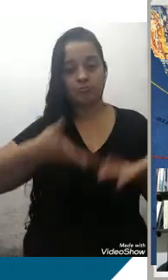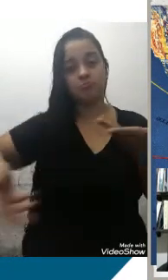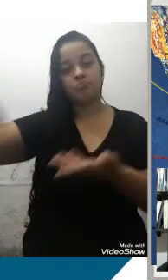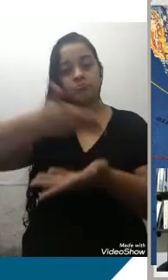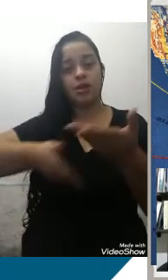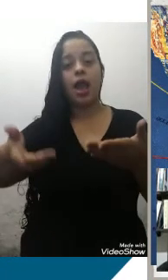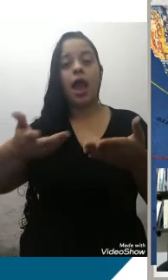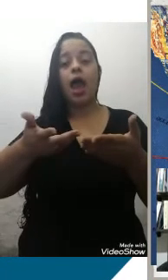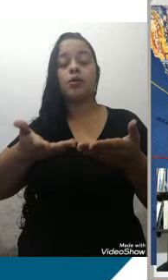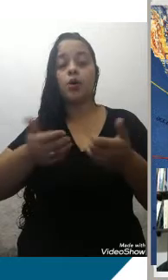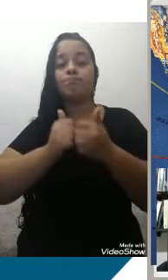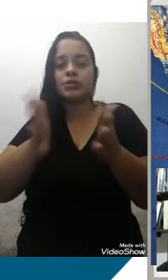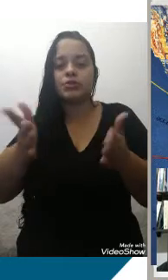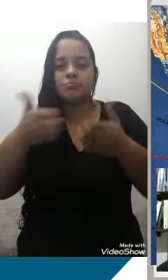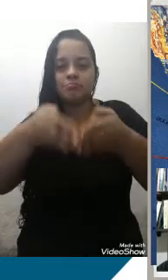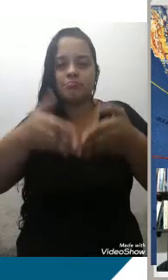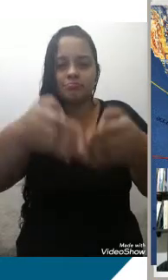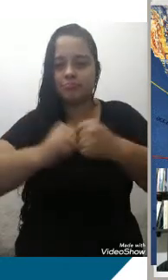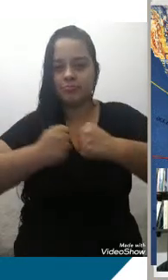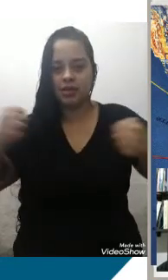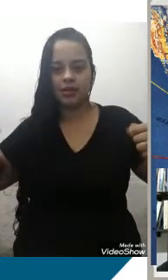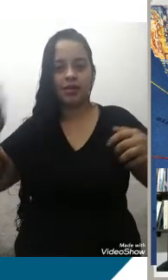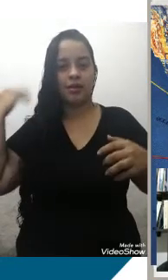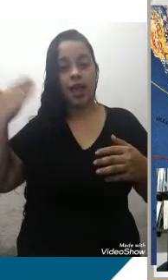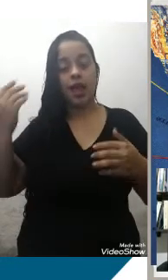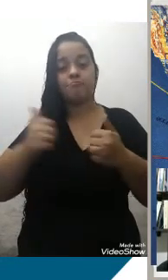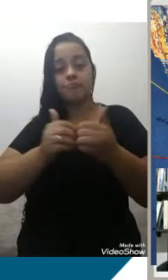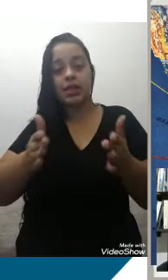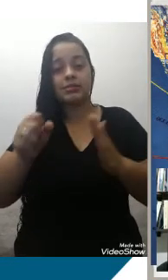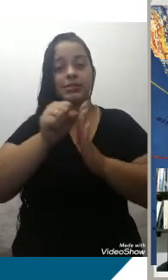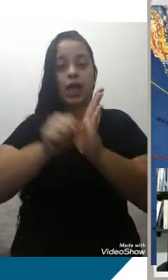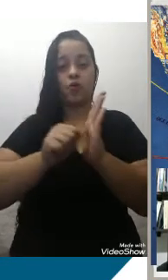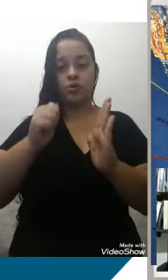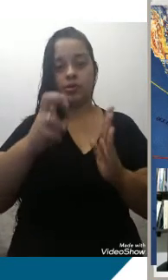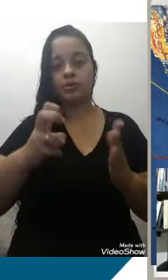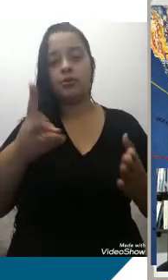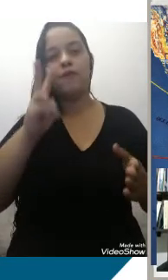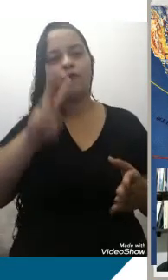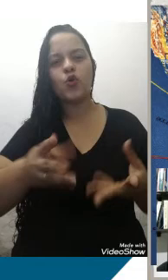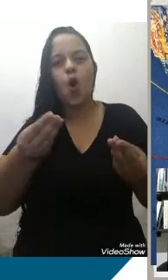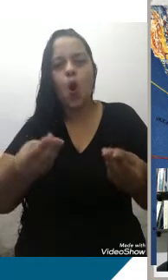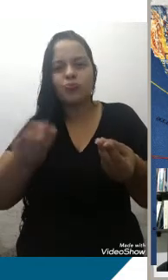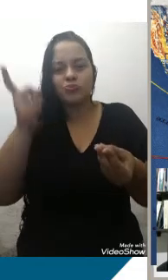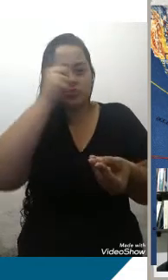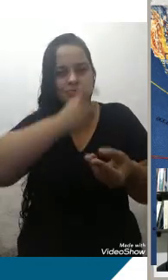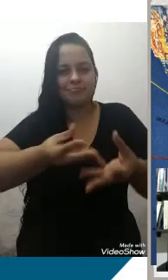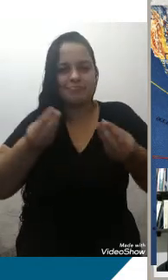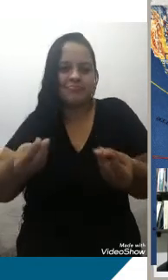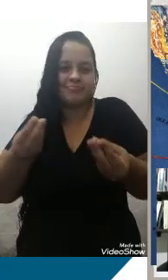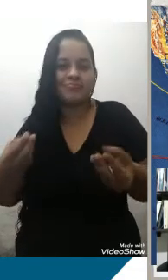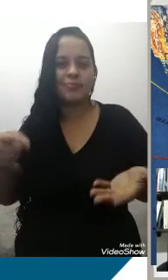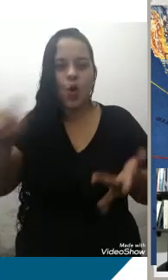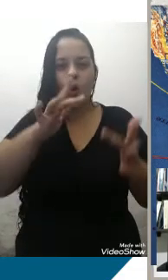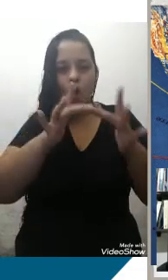vídeo anterior, iniciado ali no século XV. Ou seja, vimos a complexidade